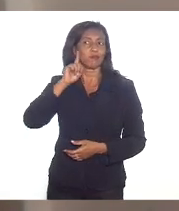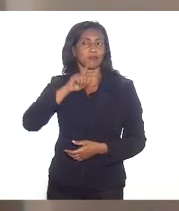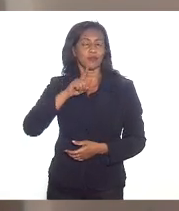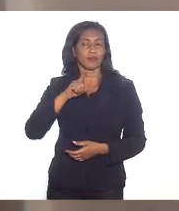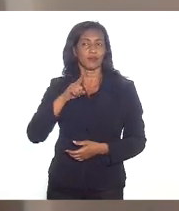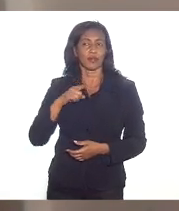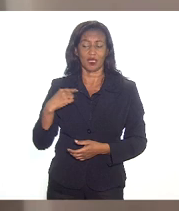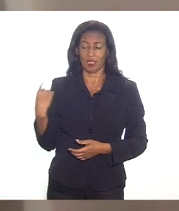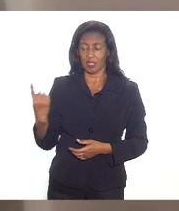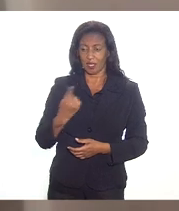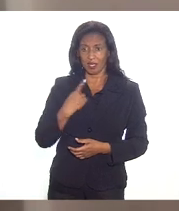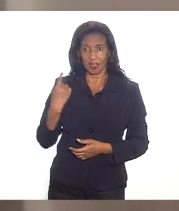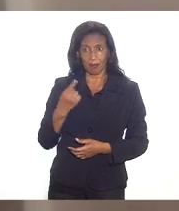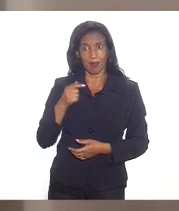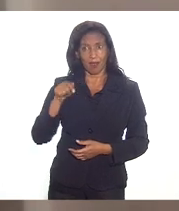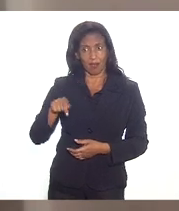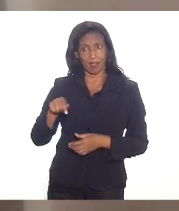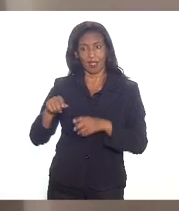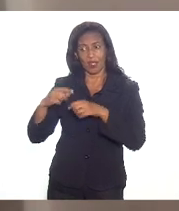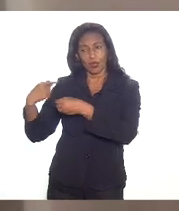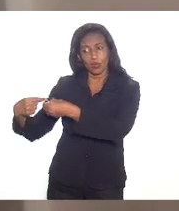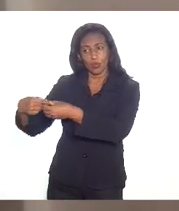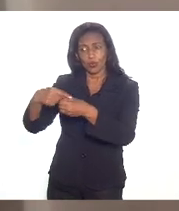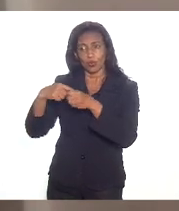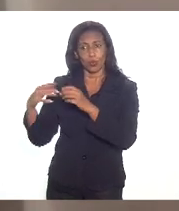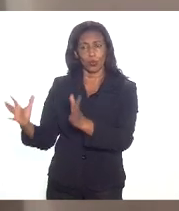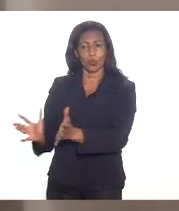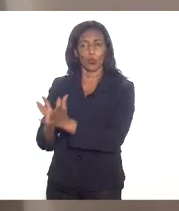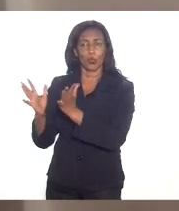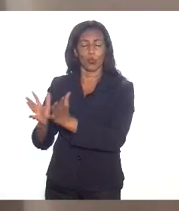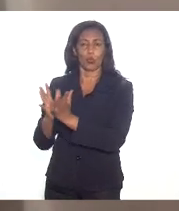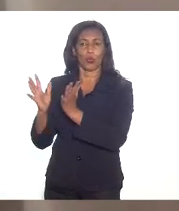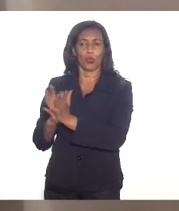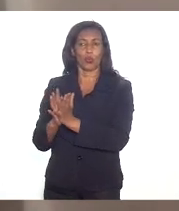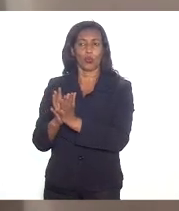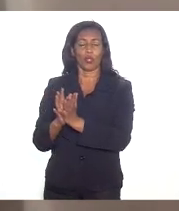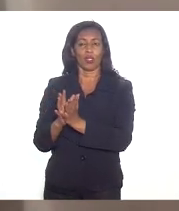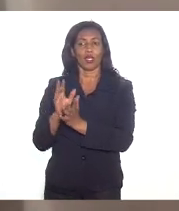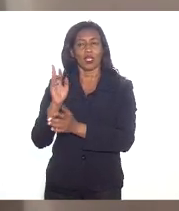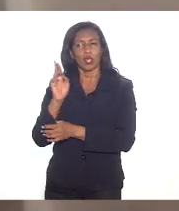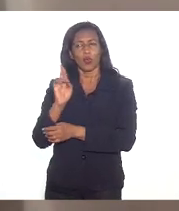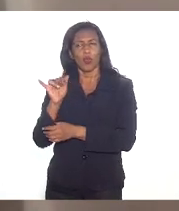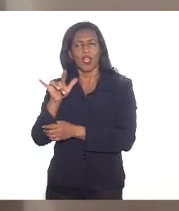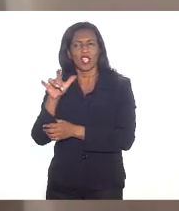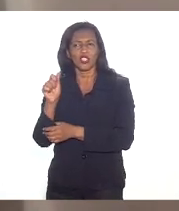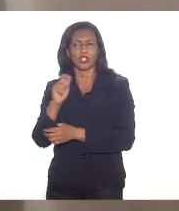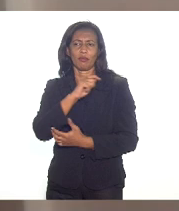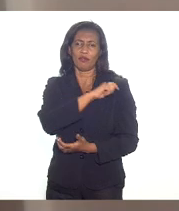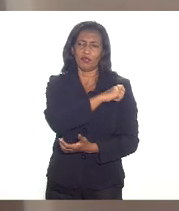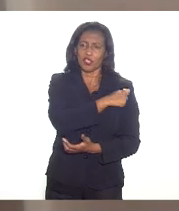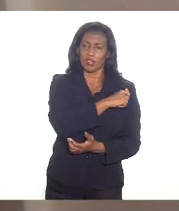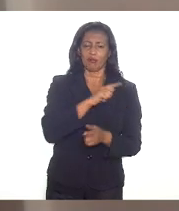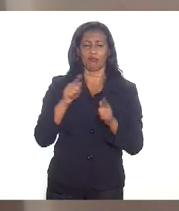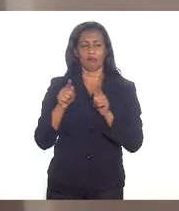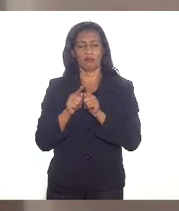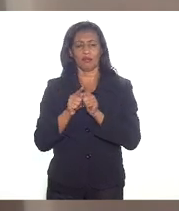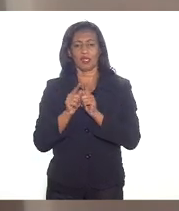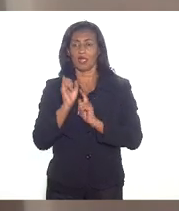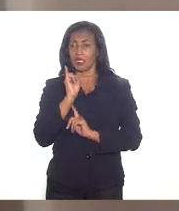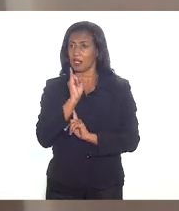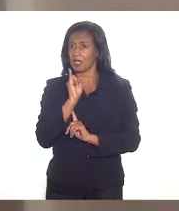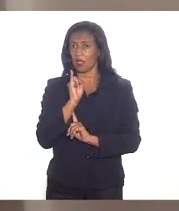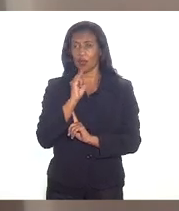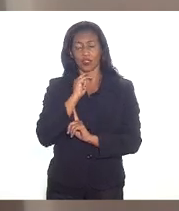principalmente, na nossa periferia metropolitana, a gente precisa de um New Deal. E o regime de recuperação fiscal ele tem que levar em conta isso, senão a gente não vai